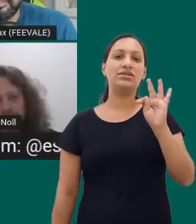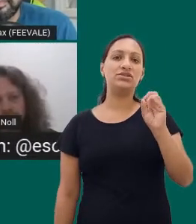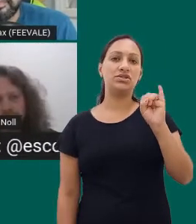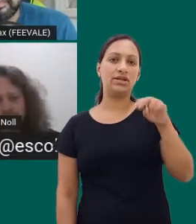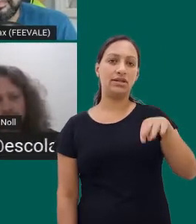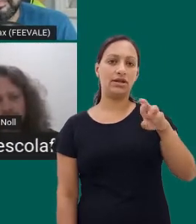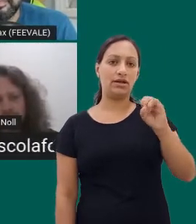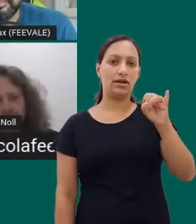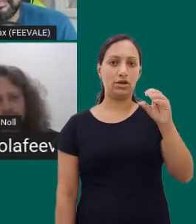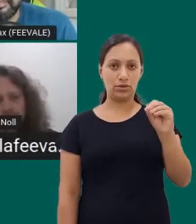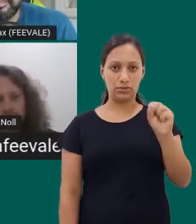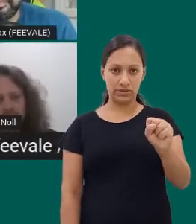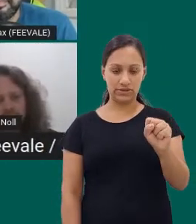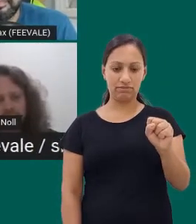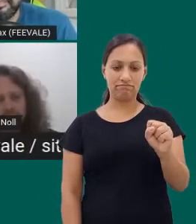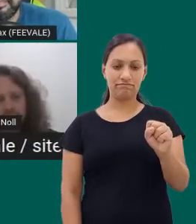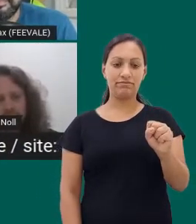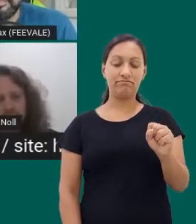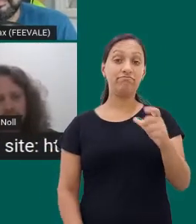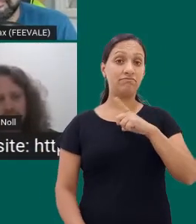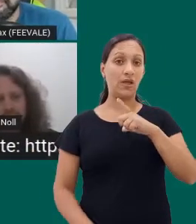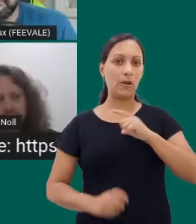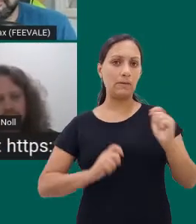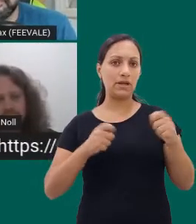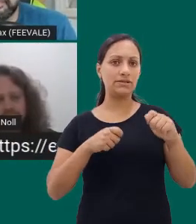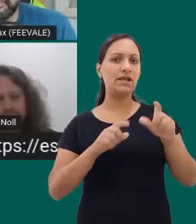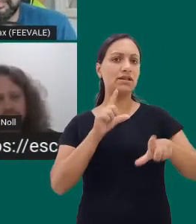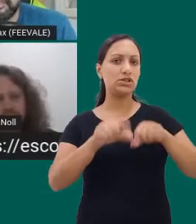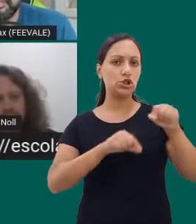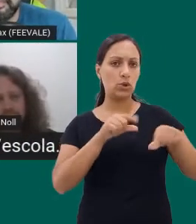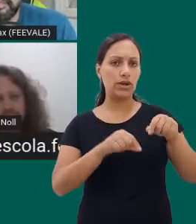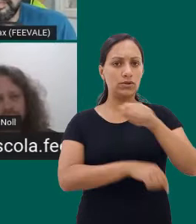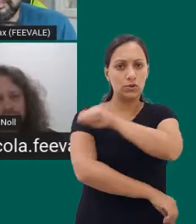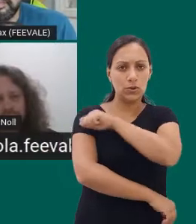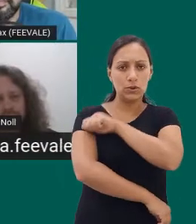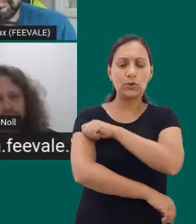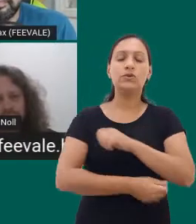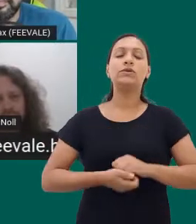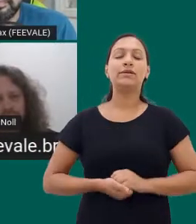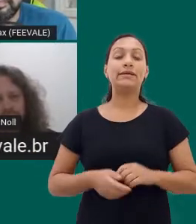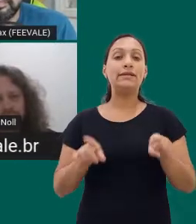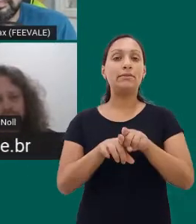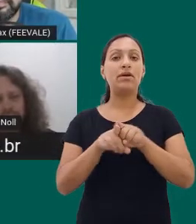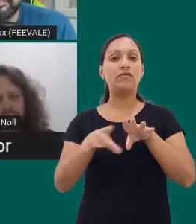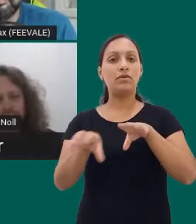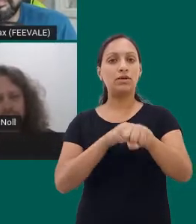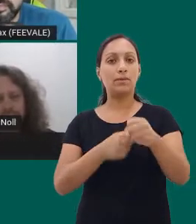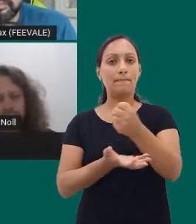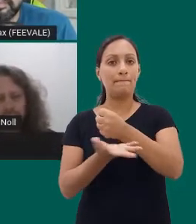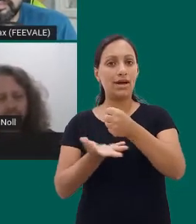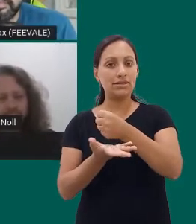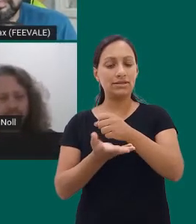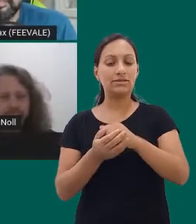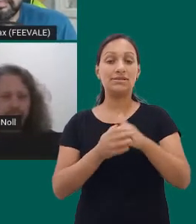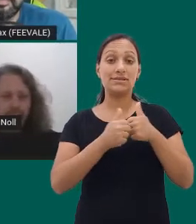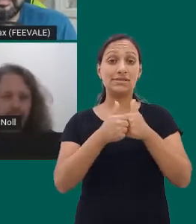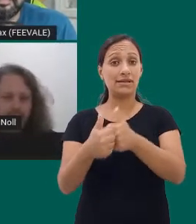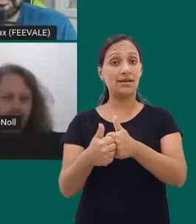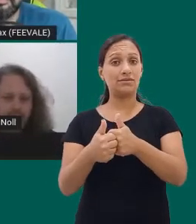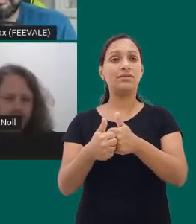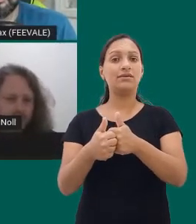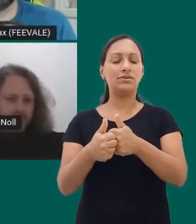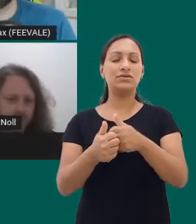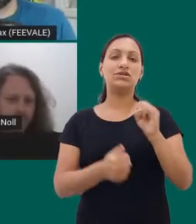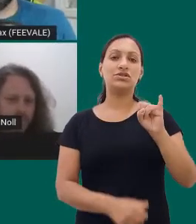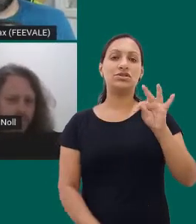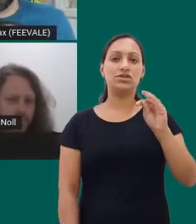disponível 20 itinerários para eles fazerem a escolha, e a formação básica, então, que também segue tanto os itinerários formativos